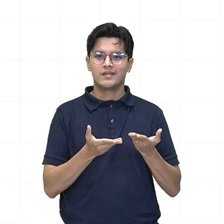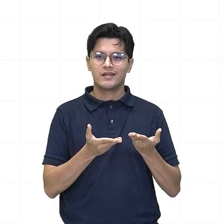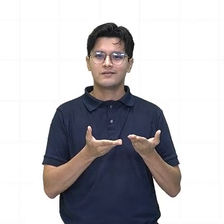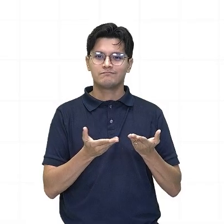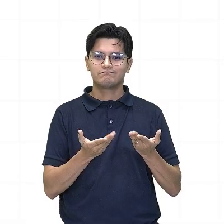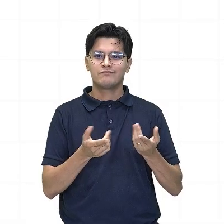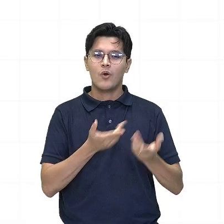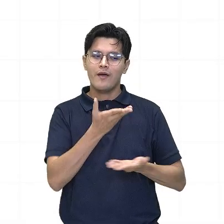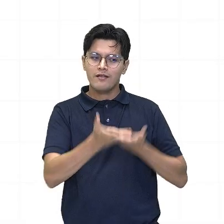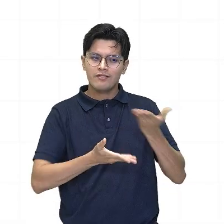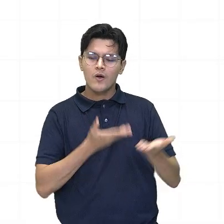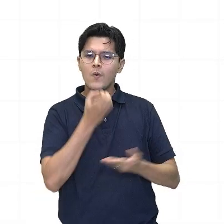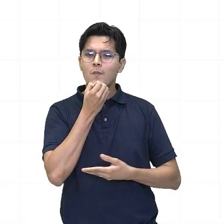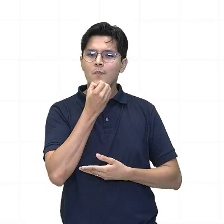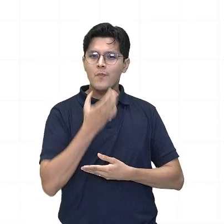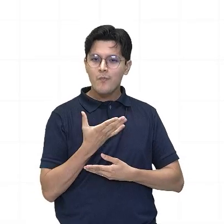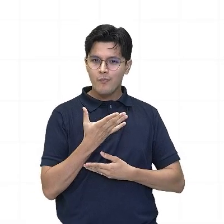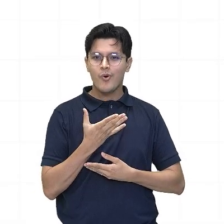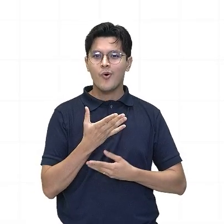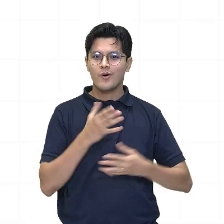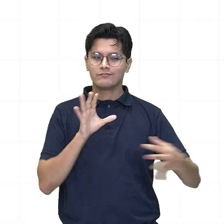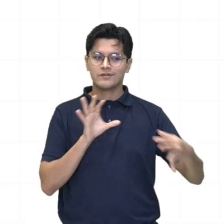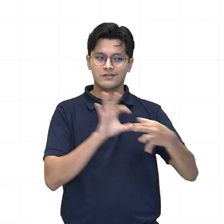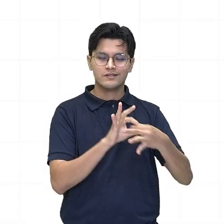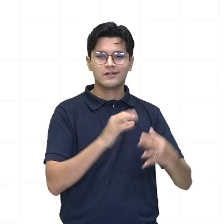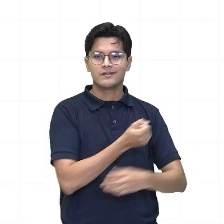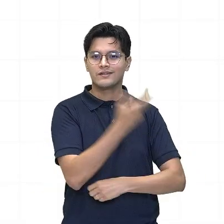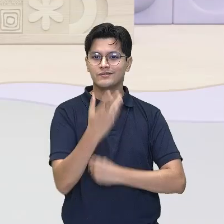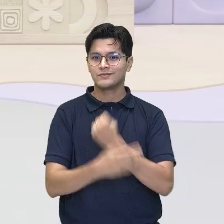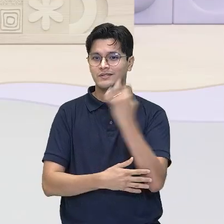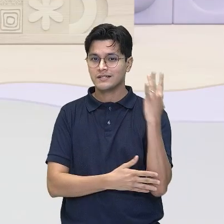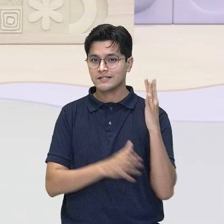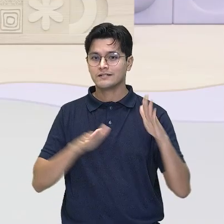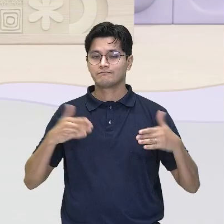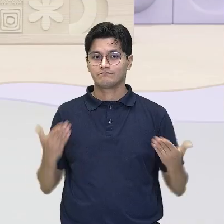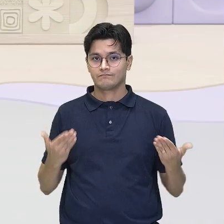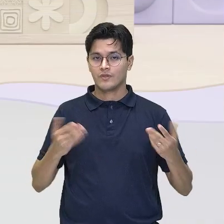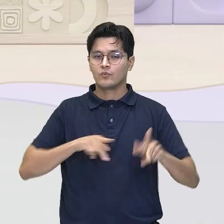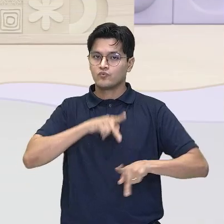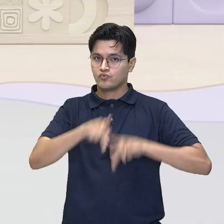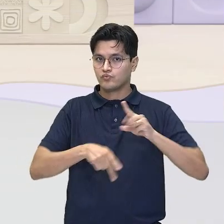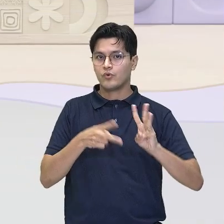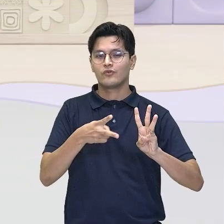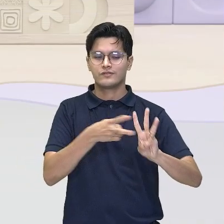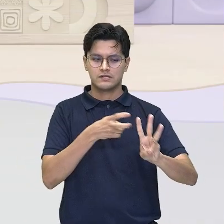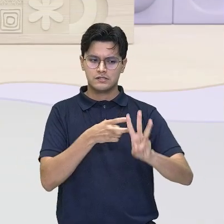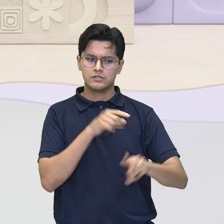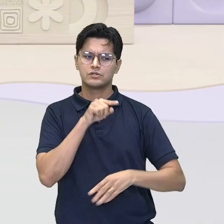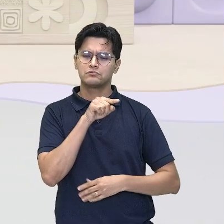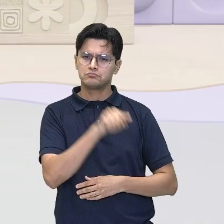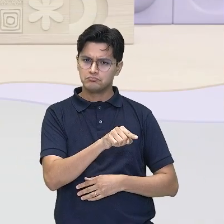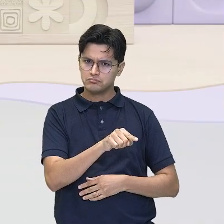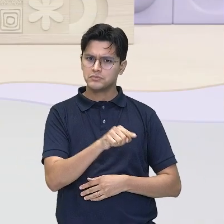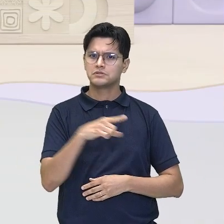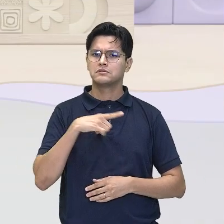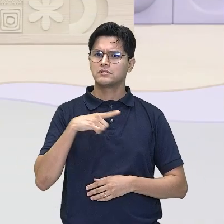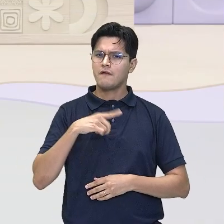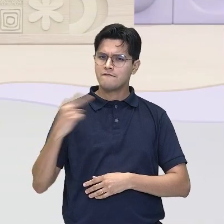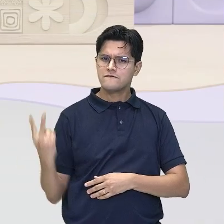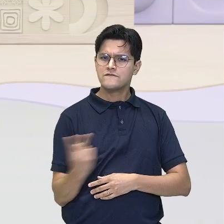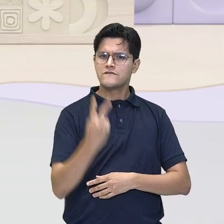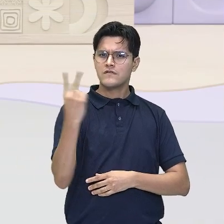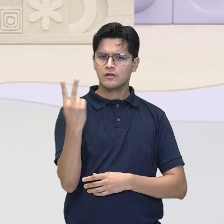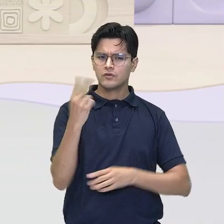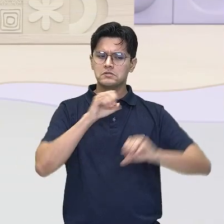natureza. Então, esses povos, eles têm muito a nos ensinar em relação a preservar a natureza, em